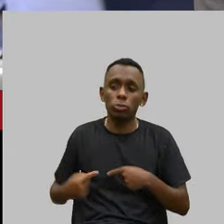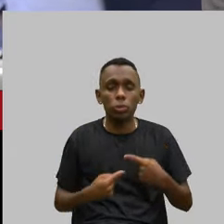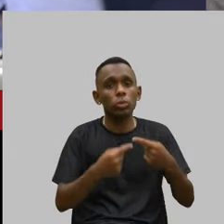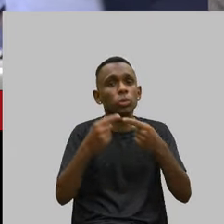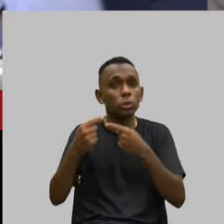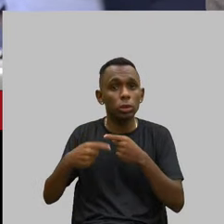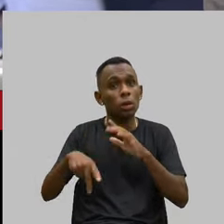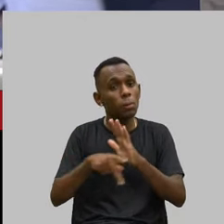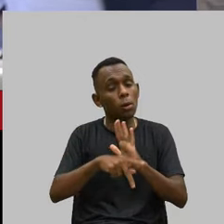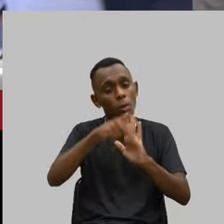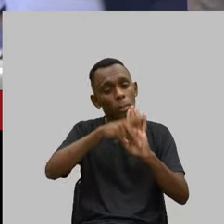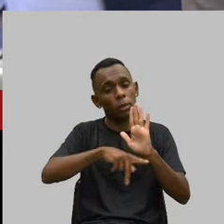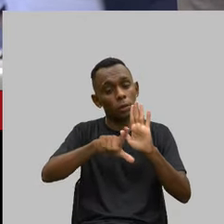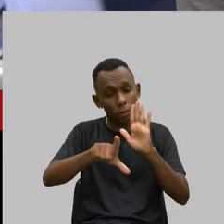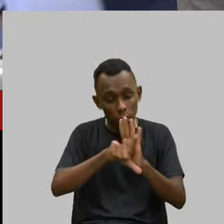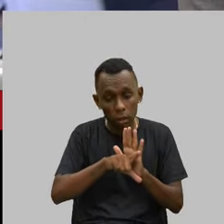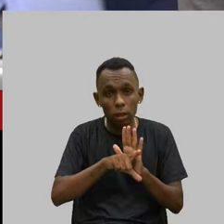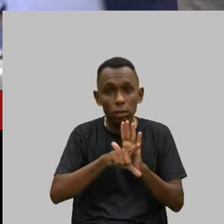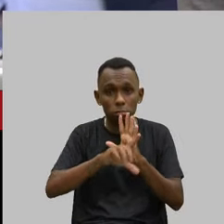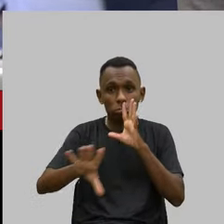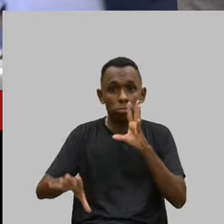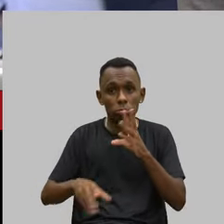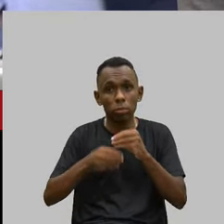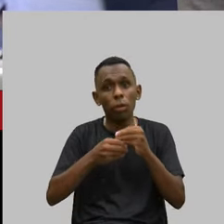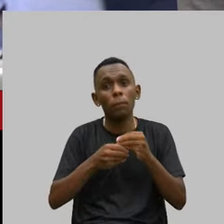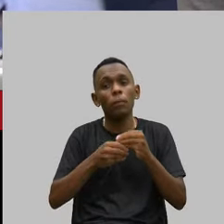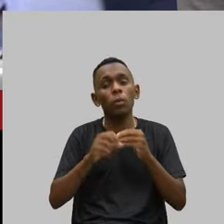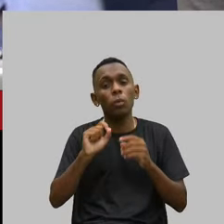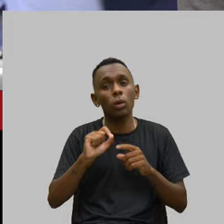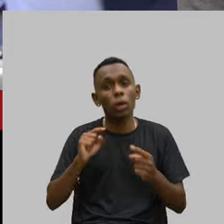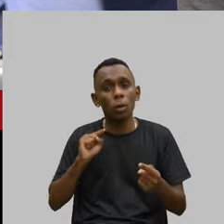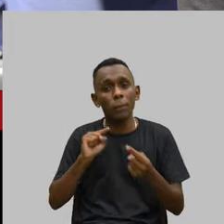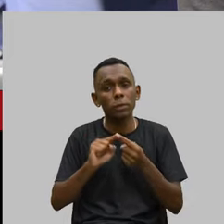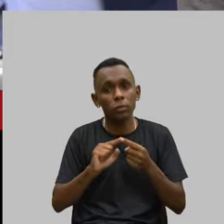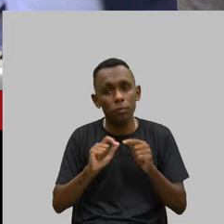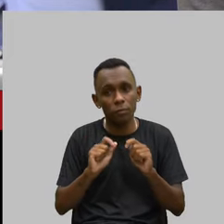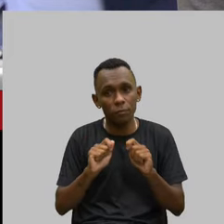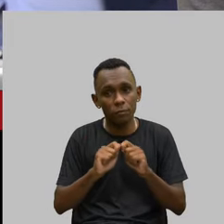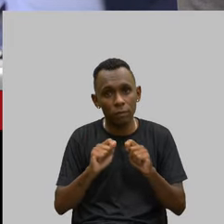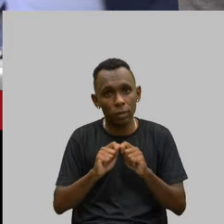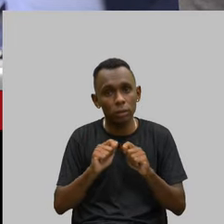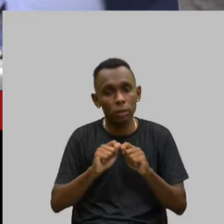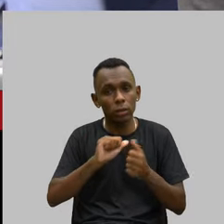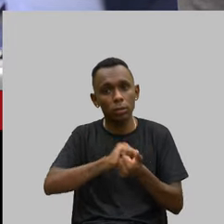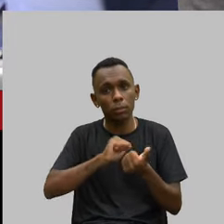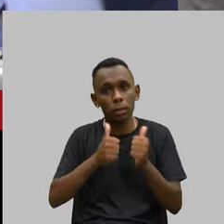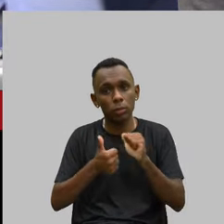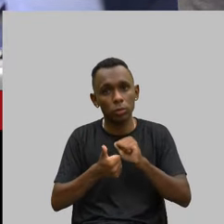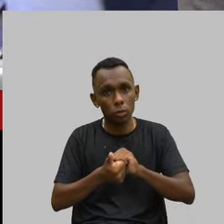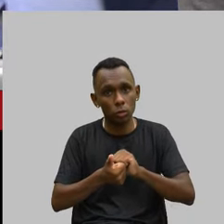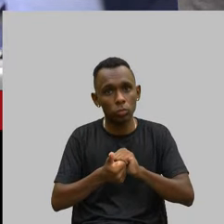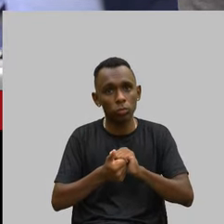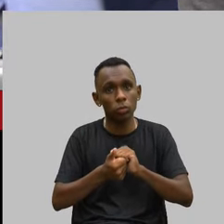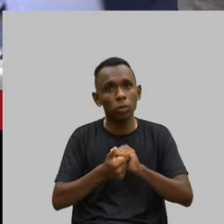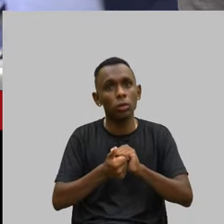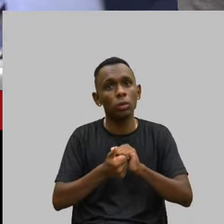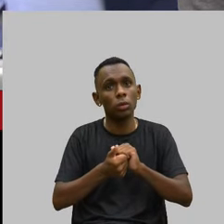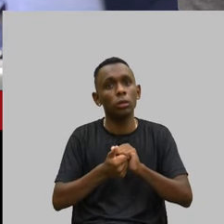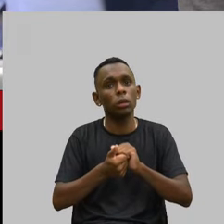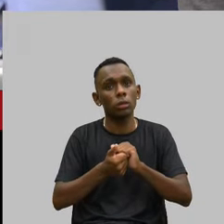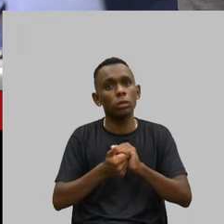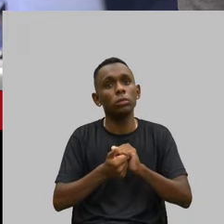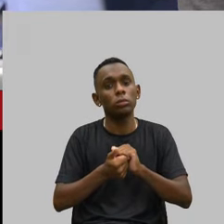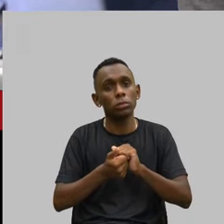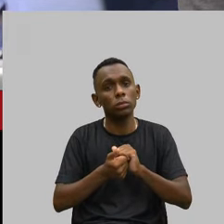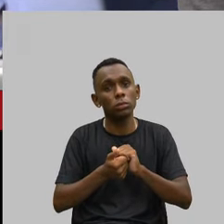de lei complementar que procura eh fazer o o reao do que é chamado os os